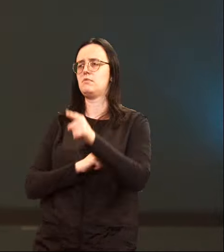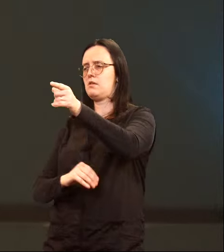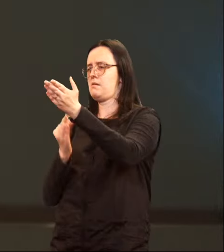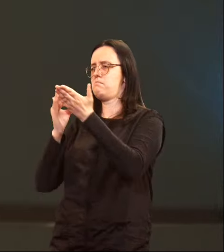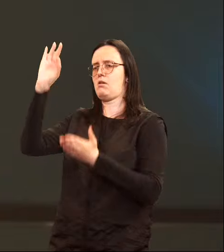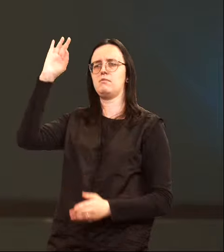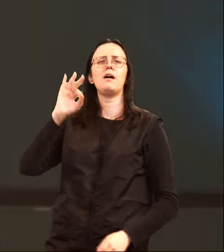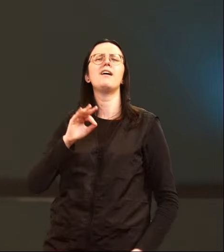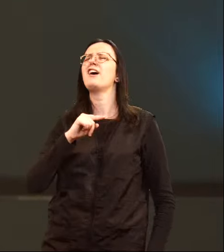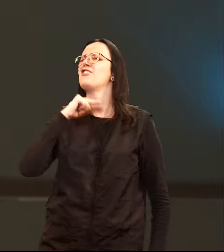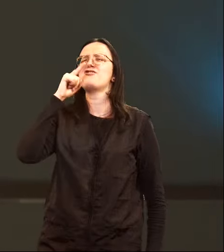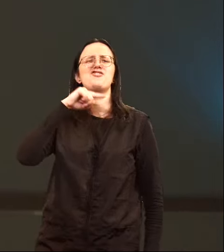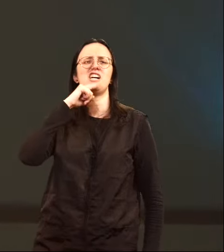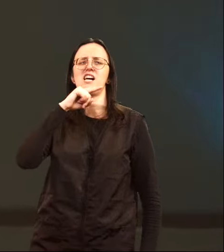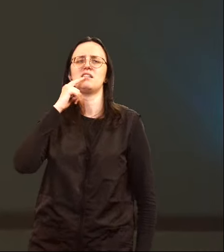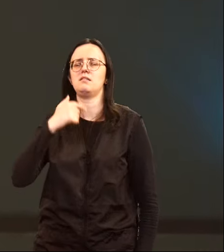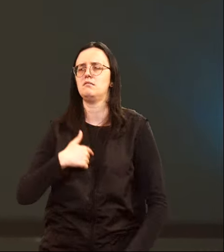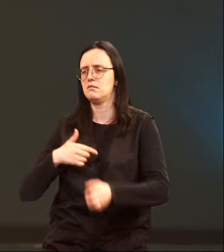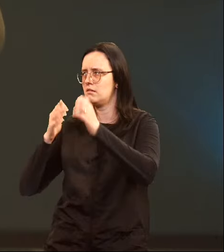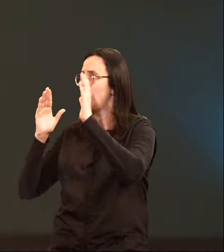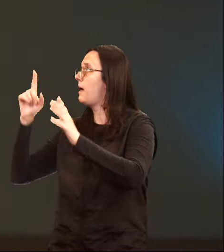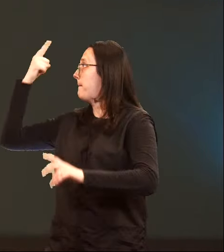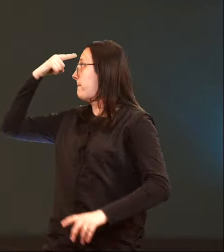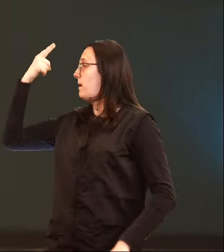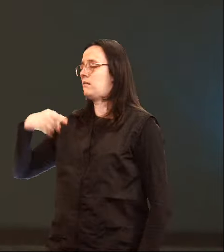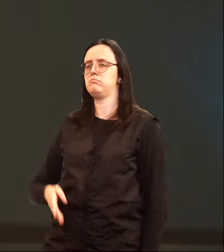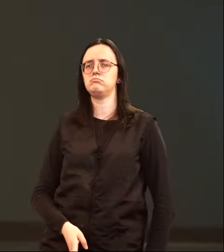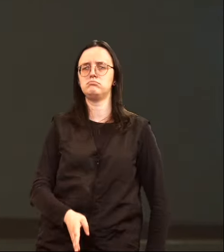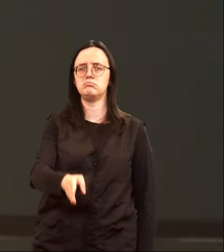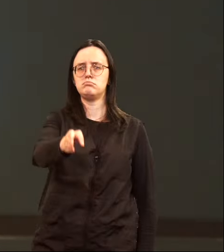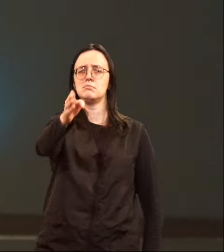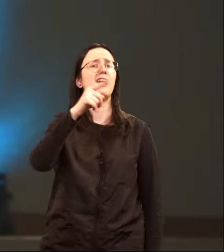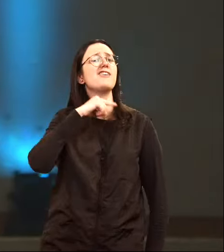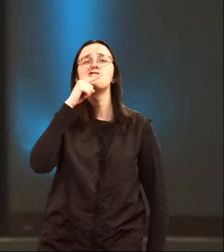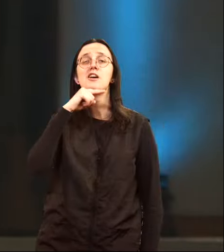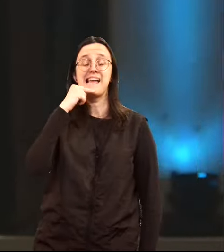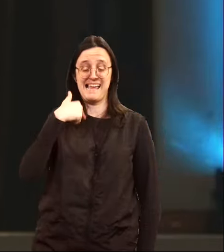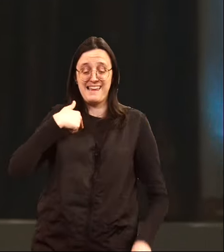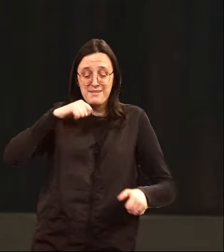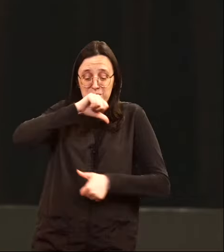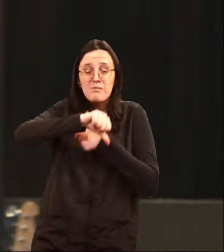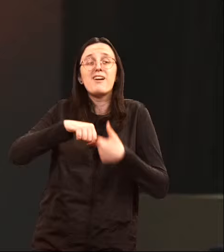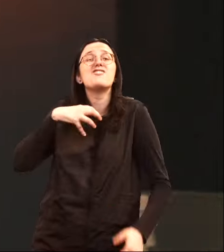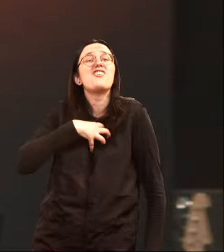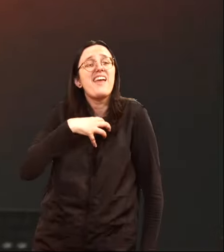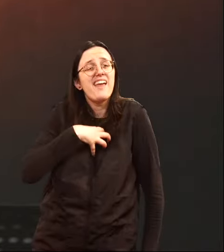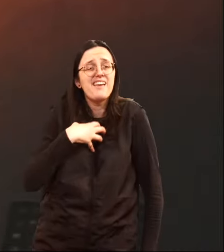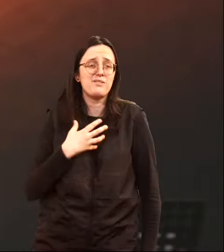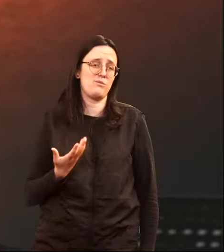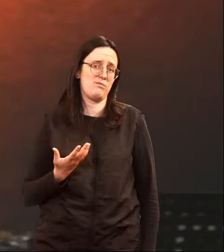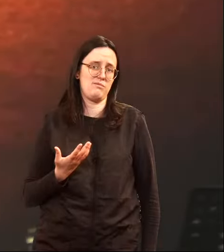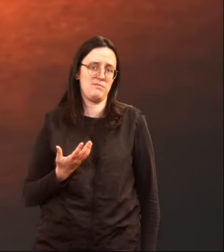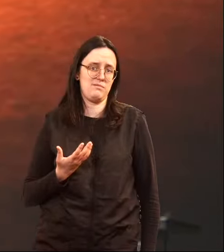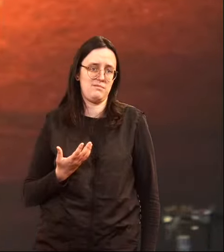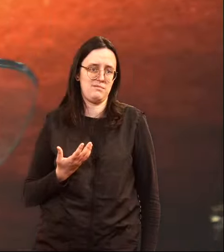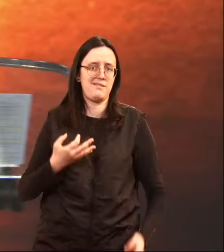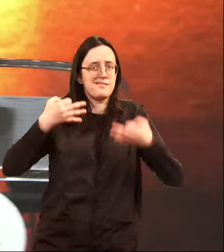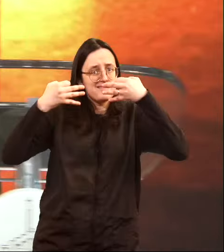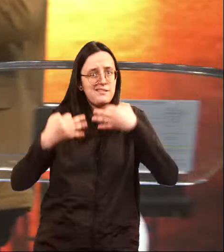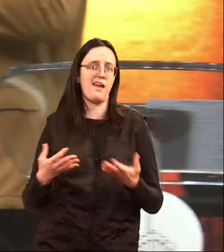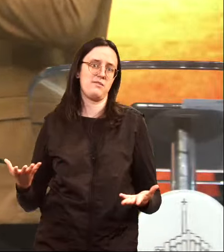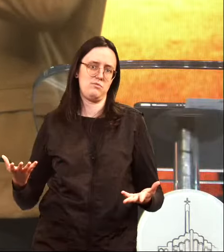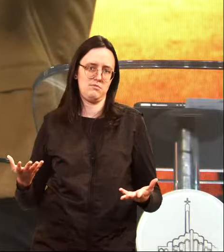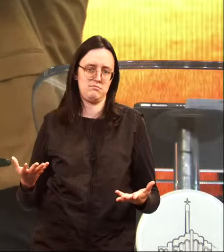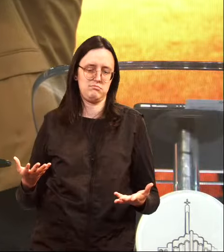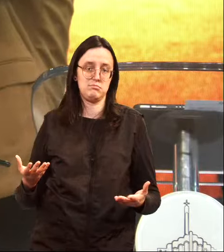Não adianta apenas andar na direção que Deus mandou. Eu tenho que adotar posturas corretas. Então eu